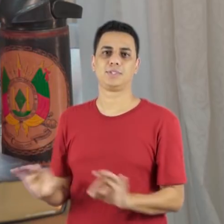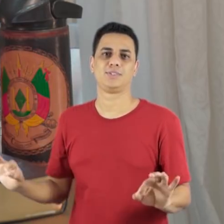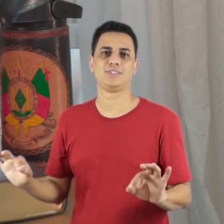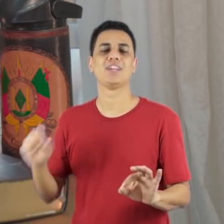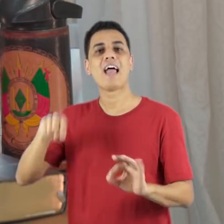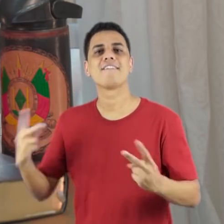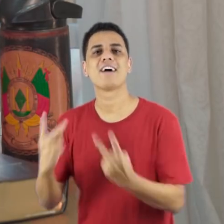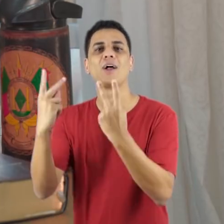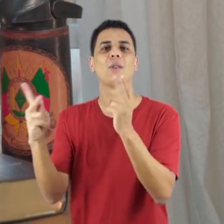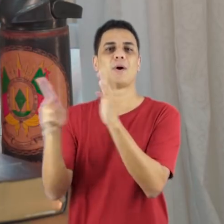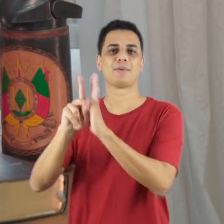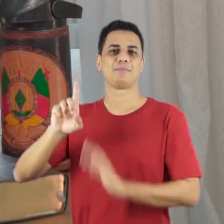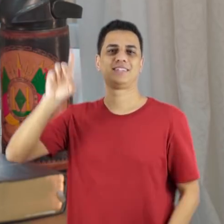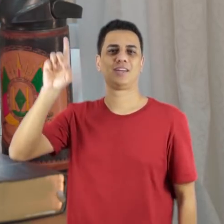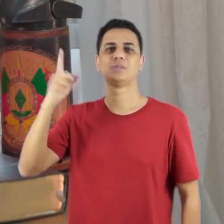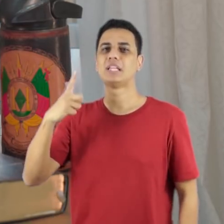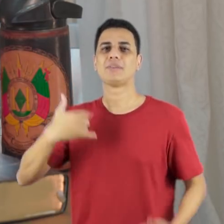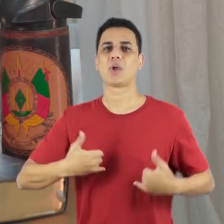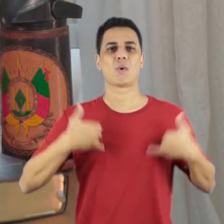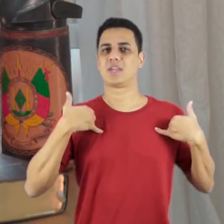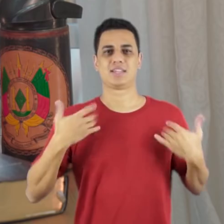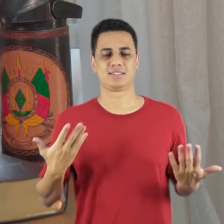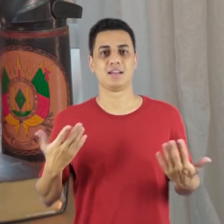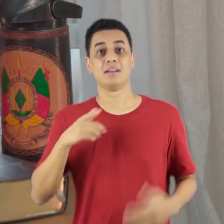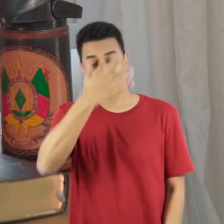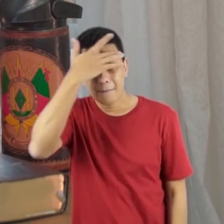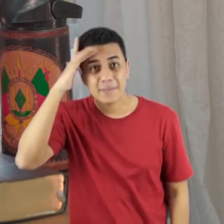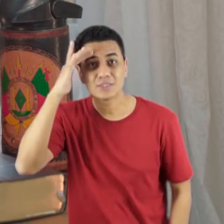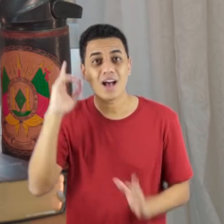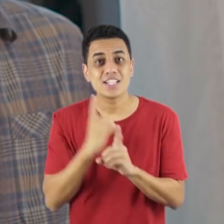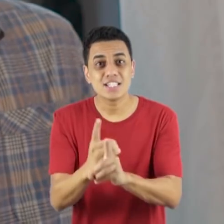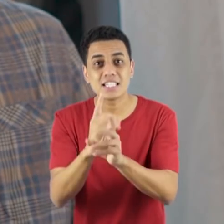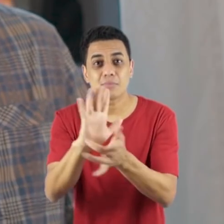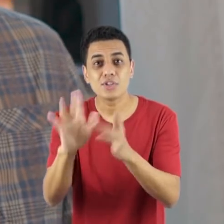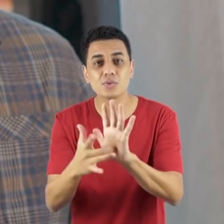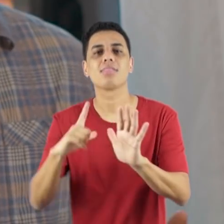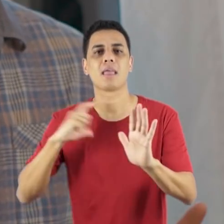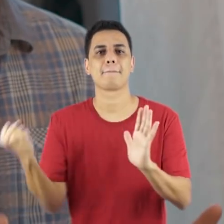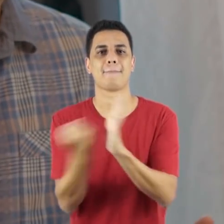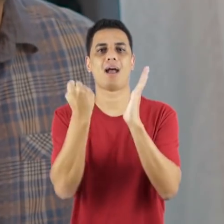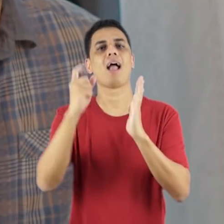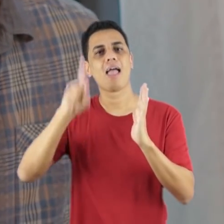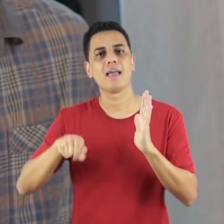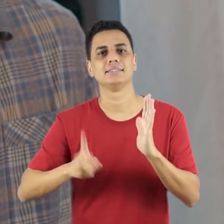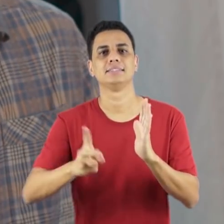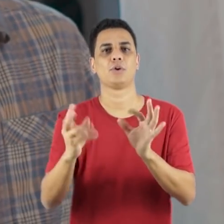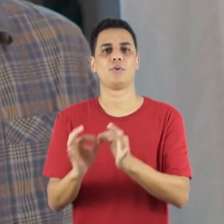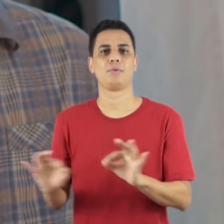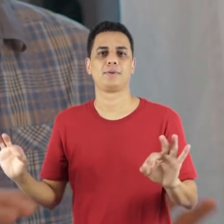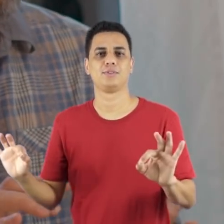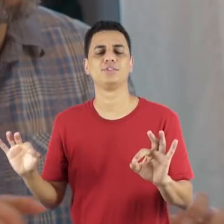do povo de Deus, ela não é egoísta e ela é uma marca do discípulo de Jesus. Sabe, eu gosto de saber a origem das coisas,